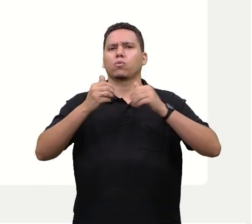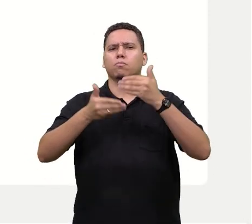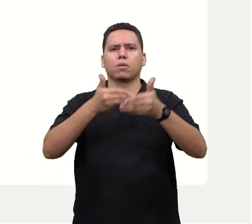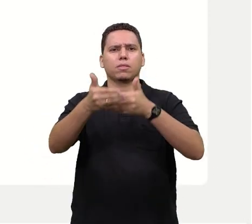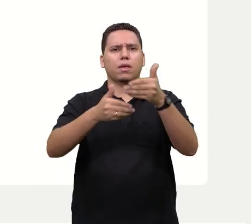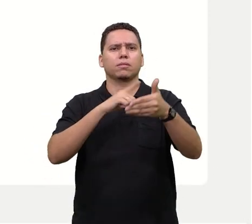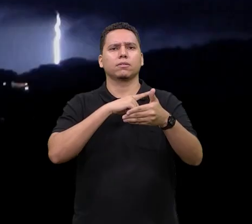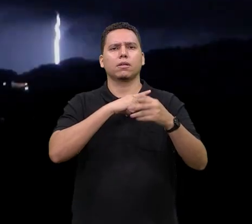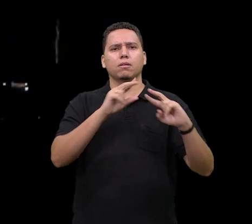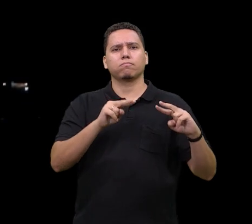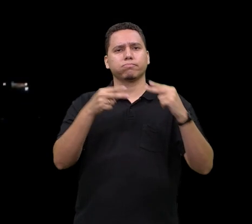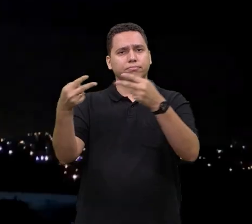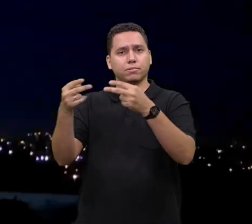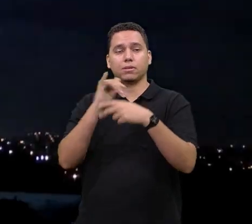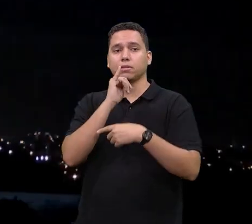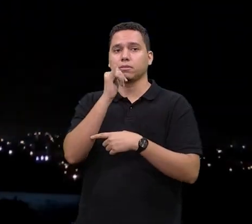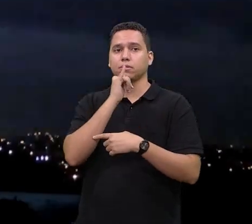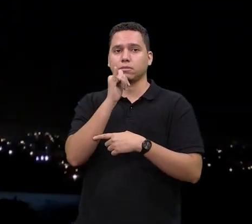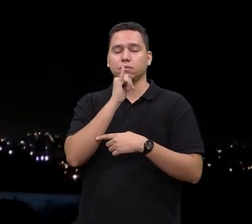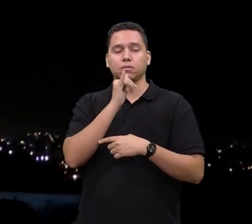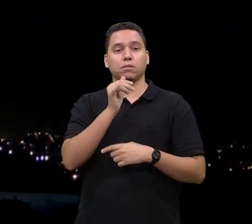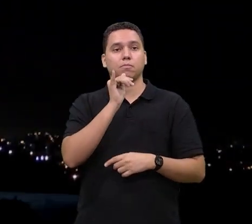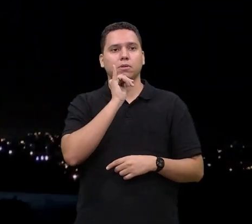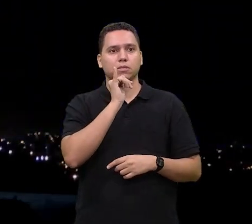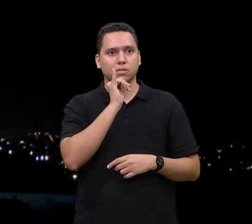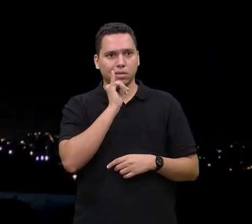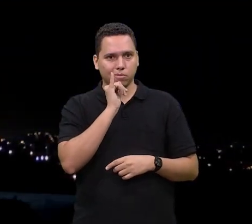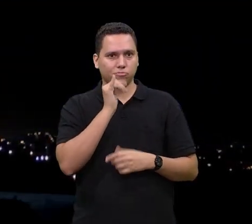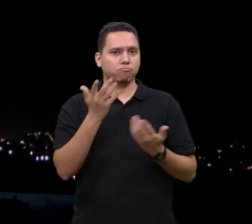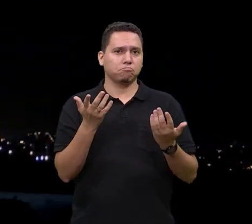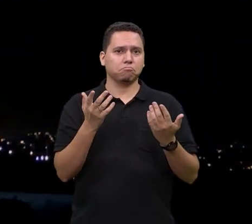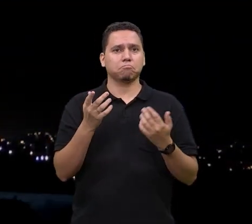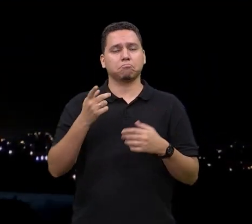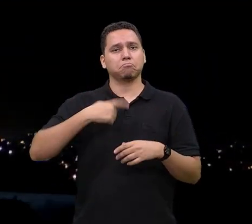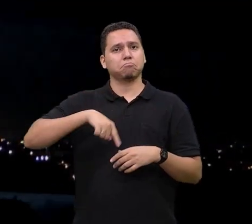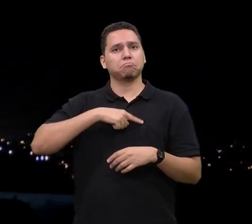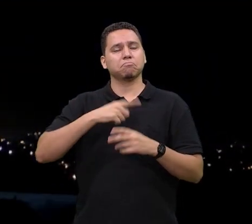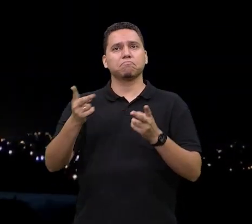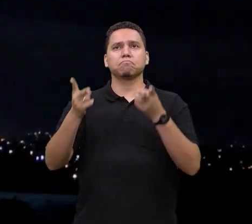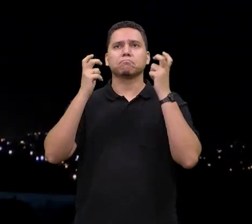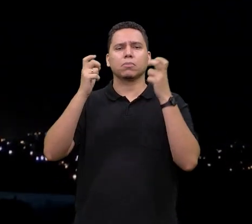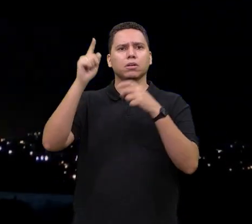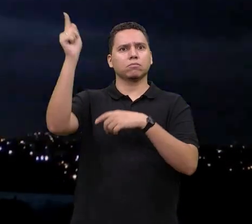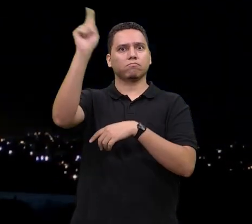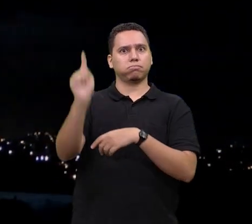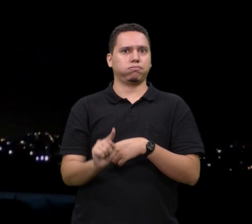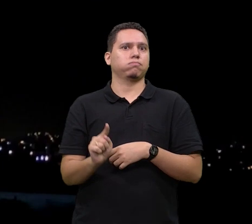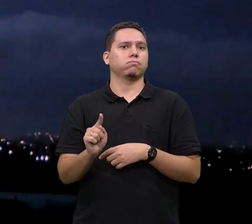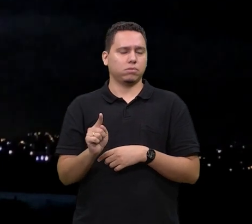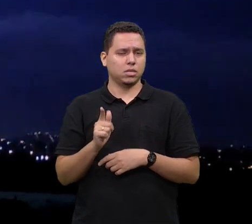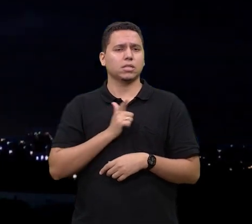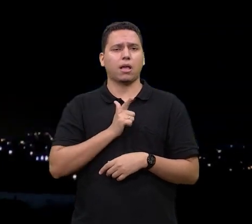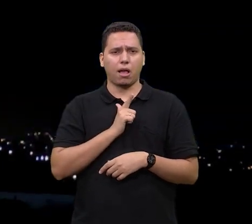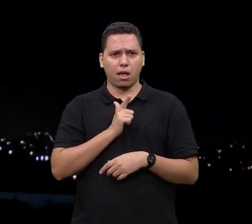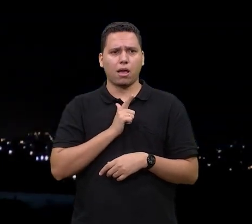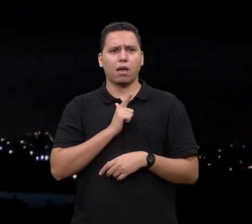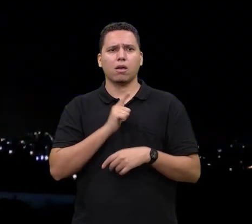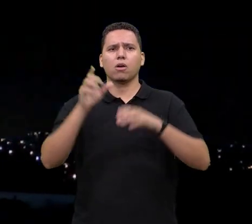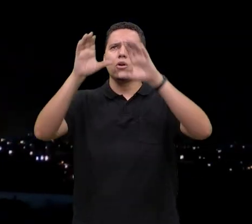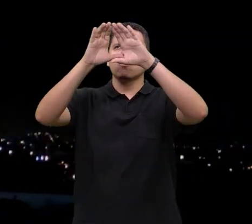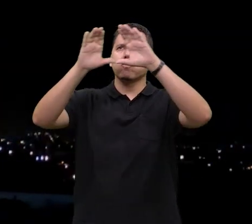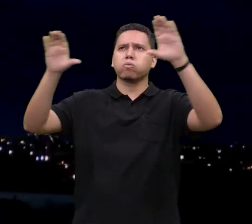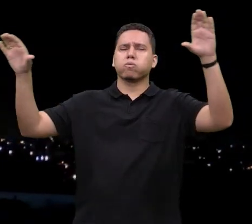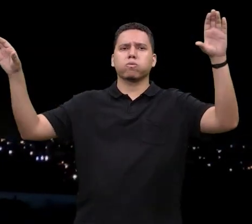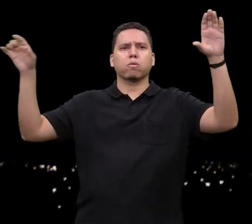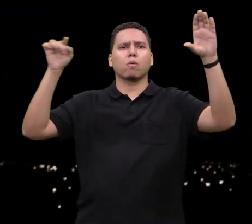não esqueça isso. Nesse exemplo de eletrização por indução, nós temos aí o relâmpago. Relâmpago nada mais é que uma descarga elétrica, movimento de elétrons